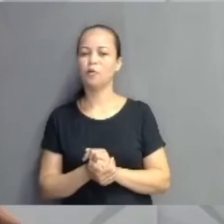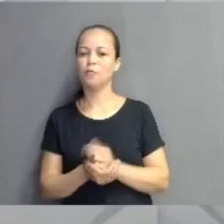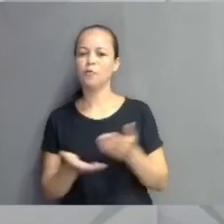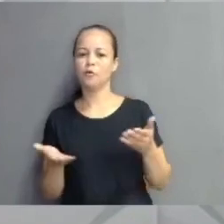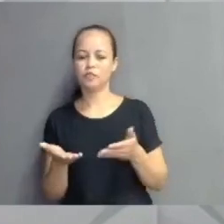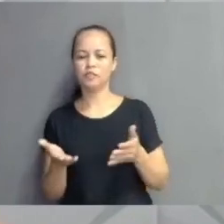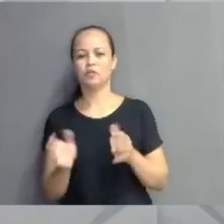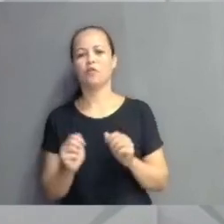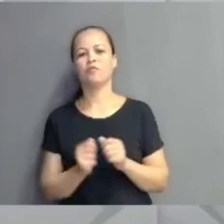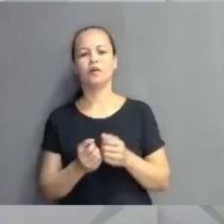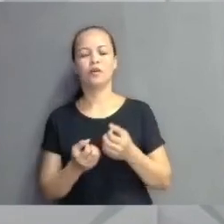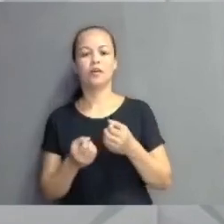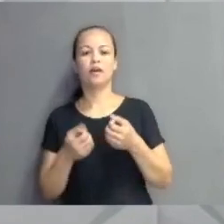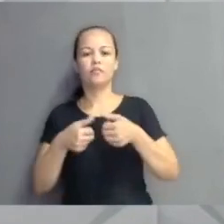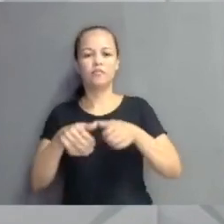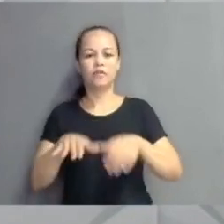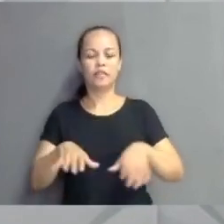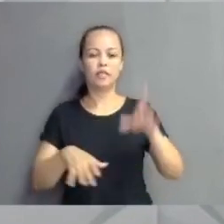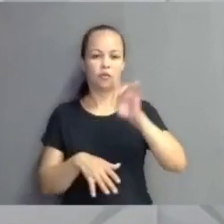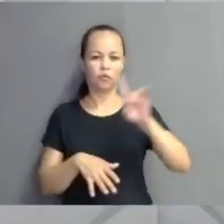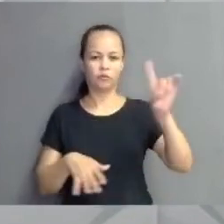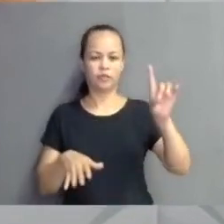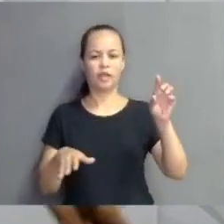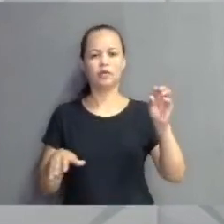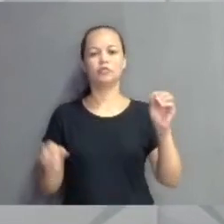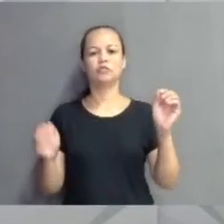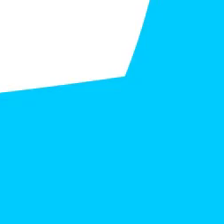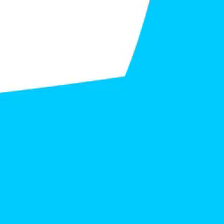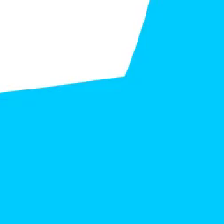é só fiquem com Deus e tchau tchau